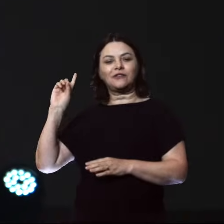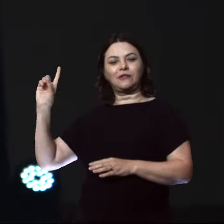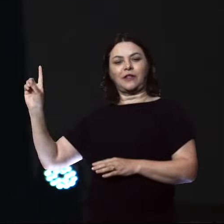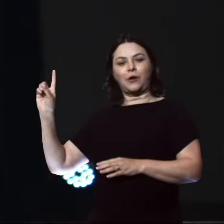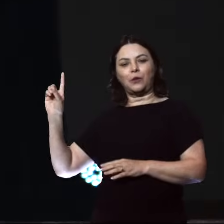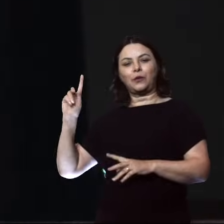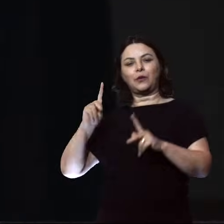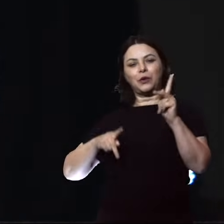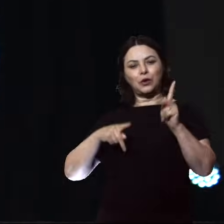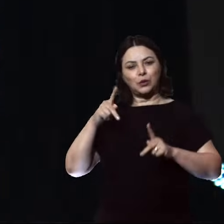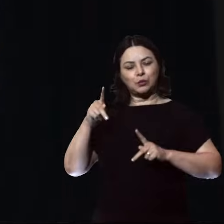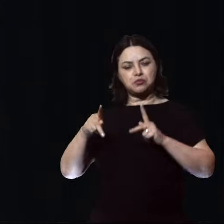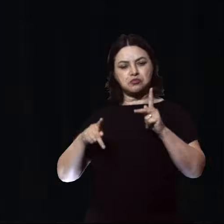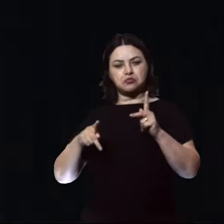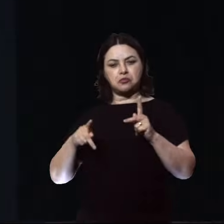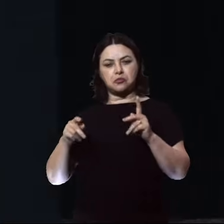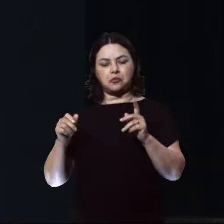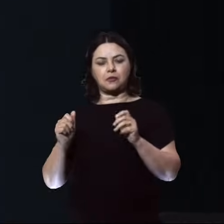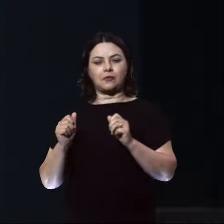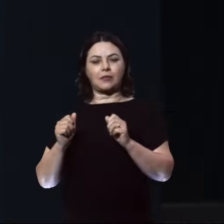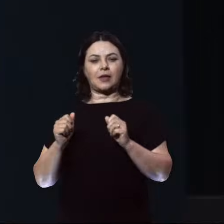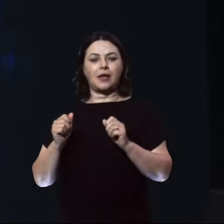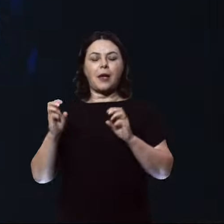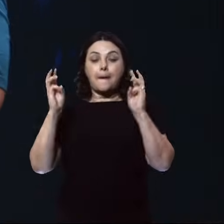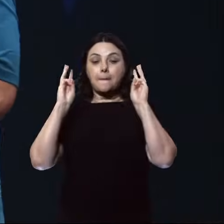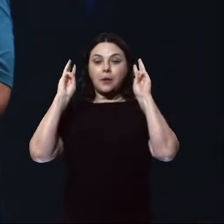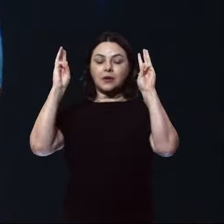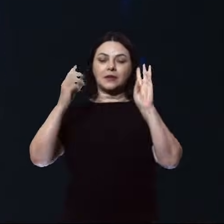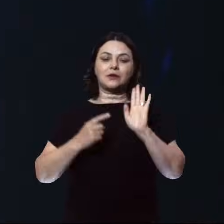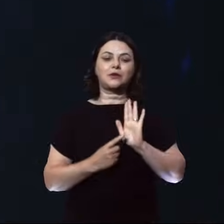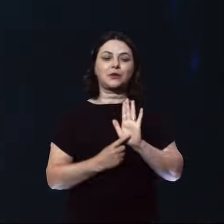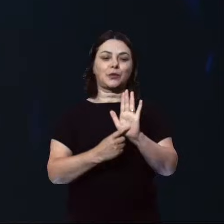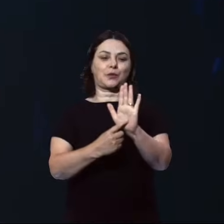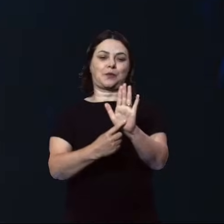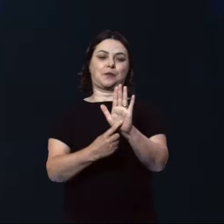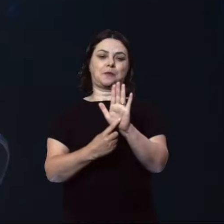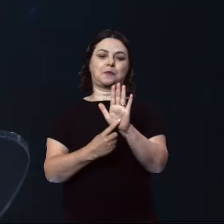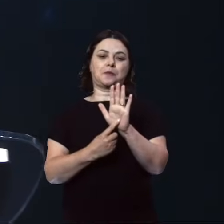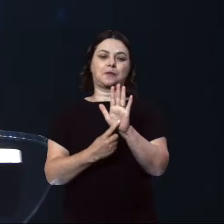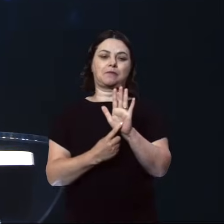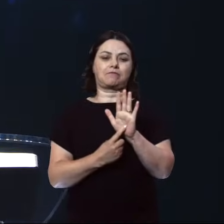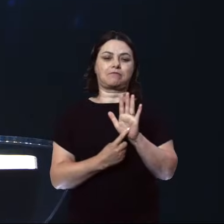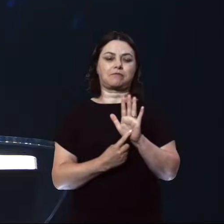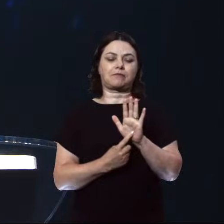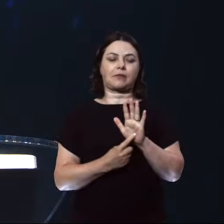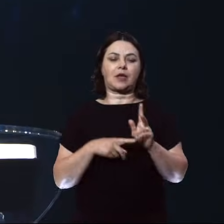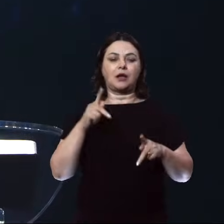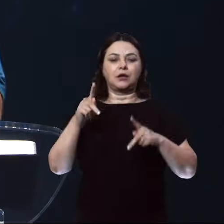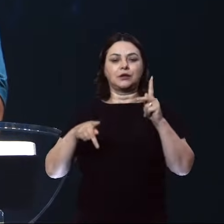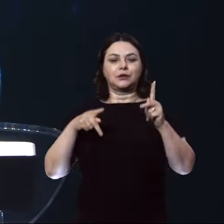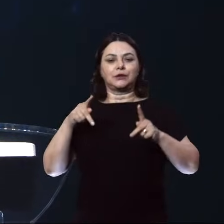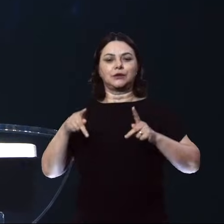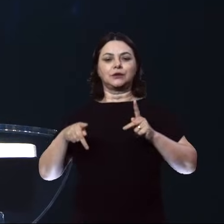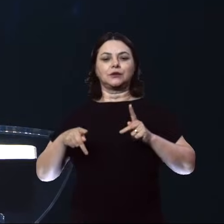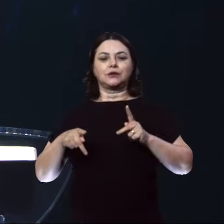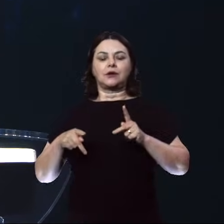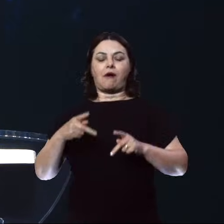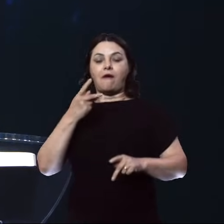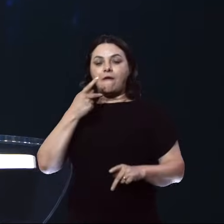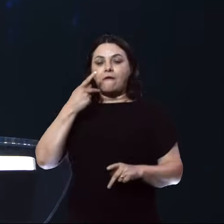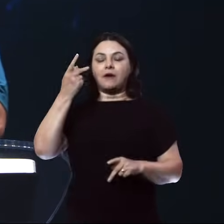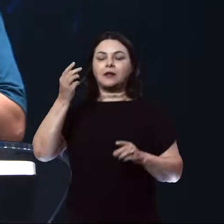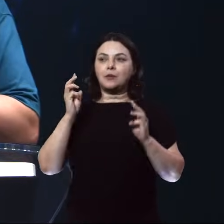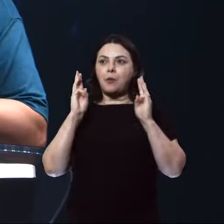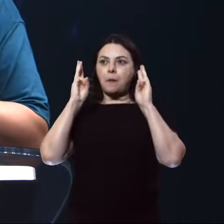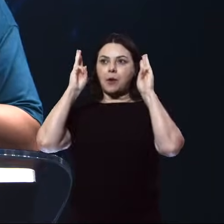conhecia. Deus havia se revelado a Moisés de uma forma que ele ainda não havia se revelado ao povo. Ele havia falado com Moisés